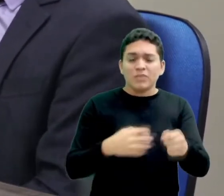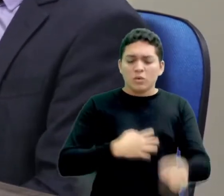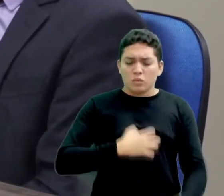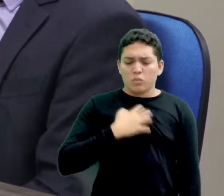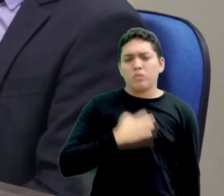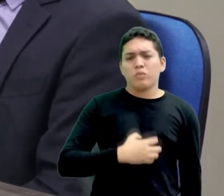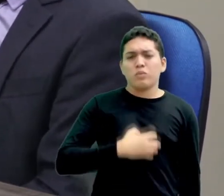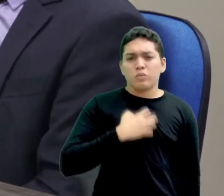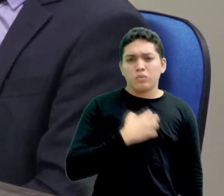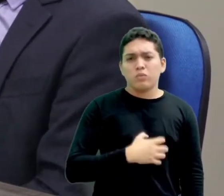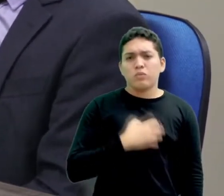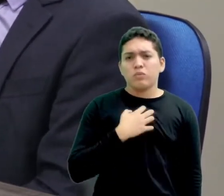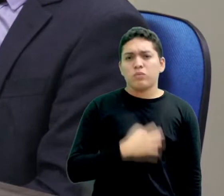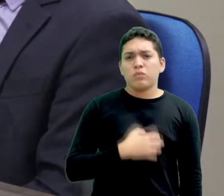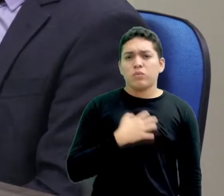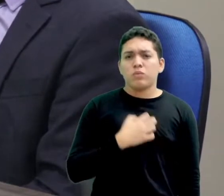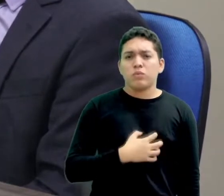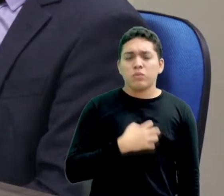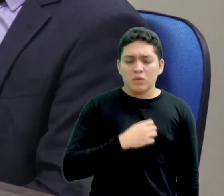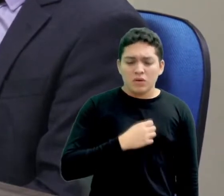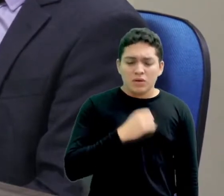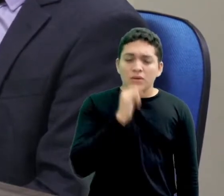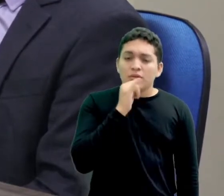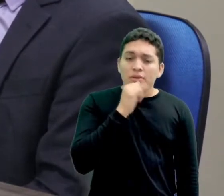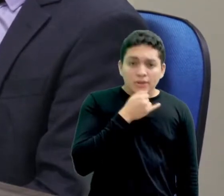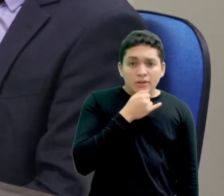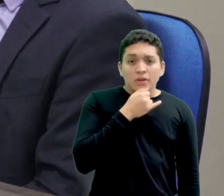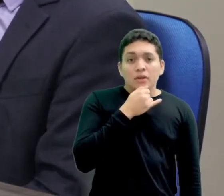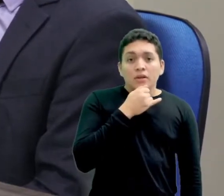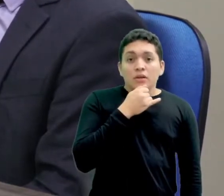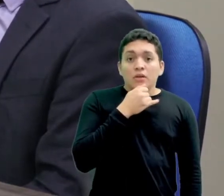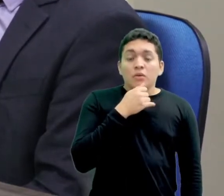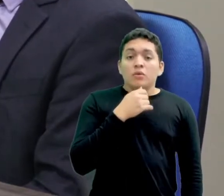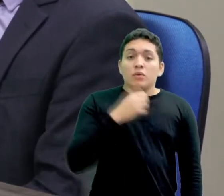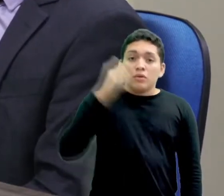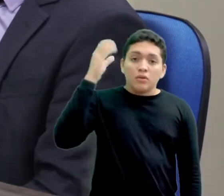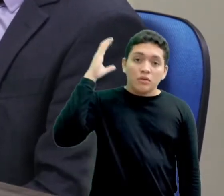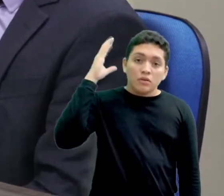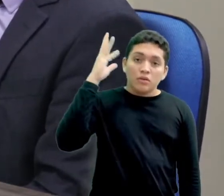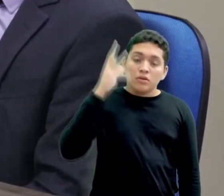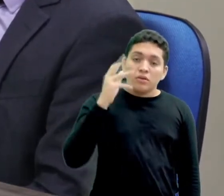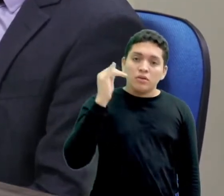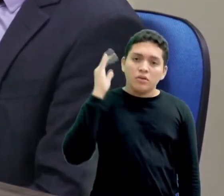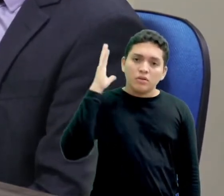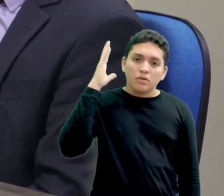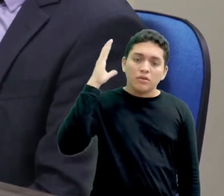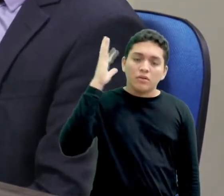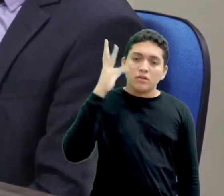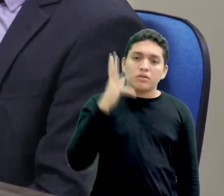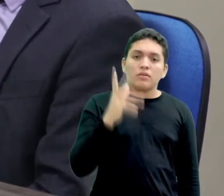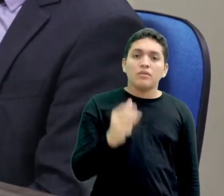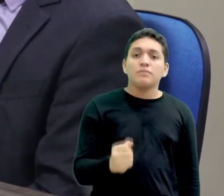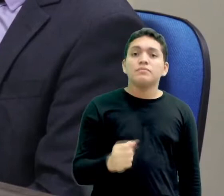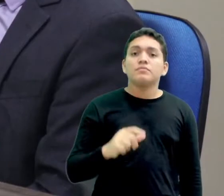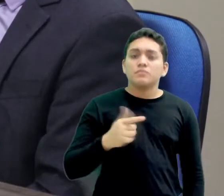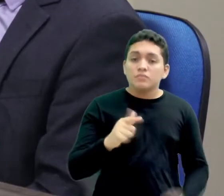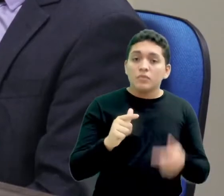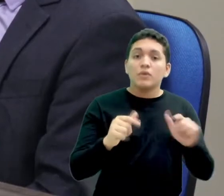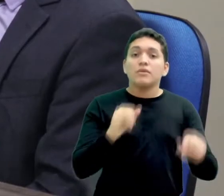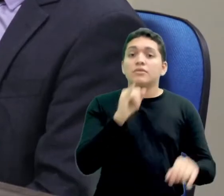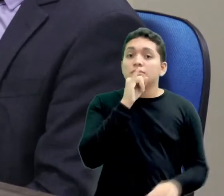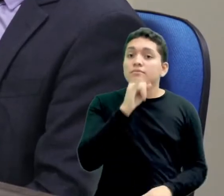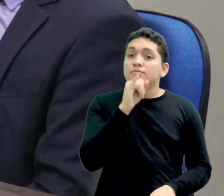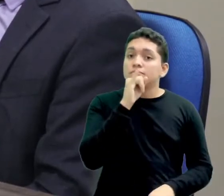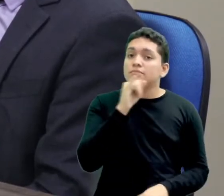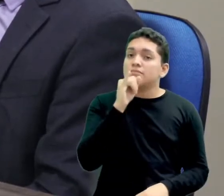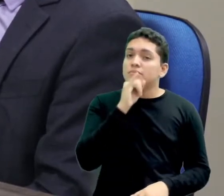zangado, estar enfurecido. Ele cita o exemplo de Caim, mas nós temos vários outros exemplos dentro